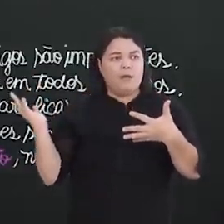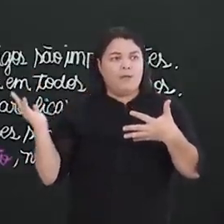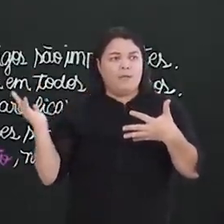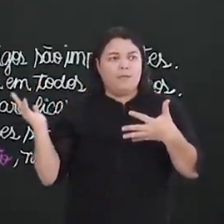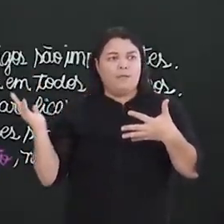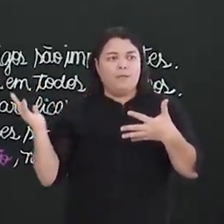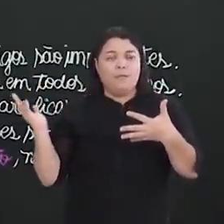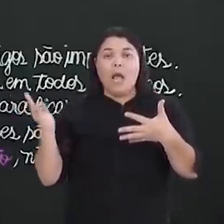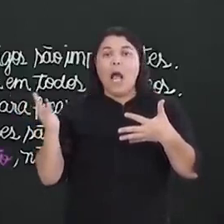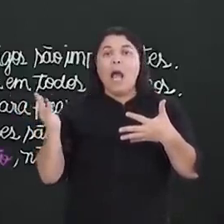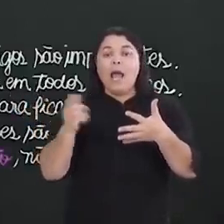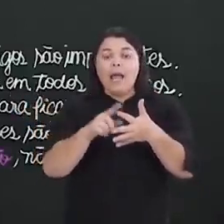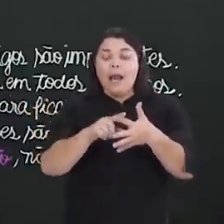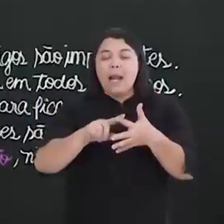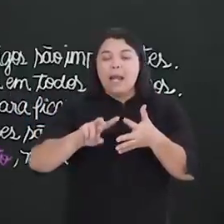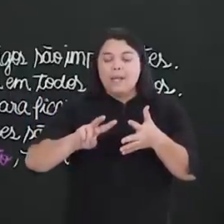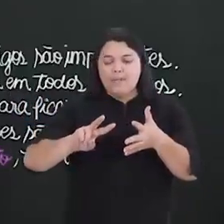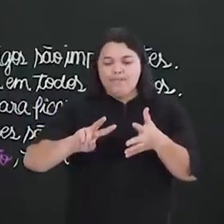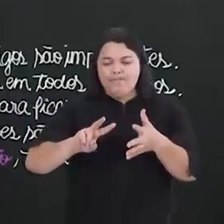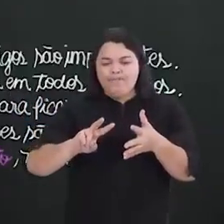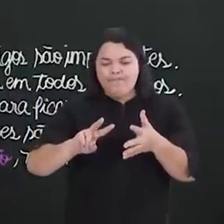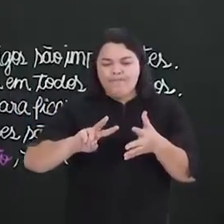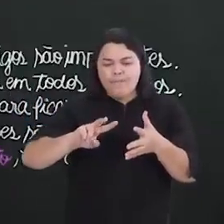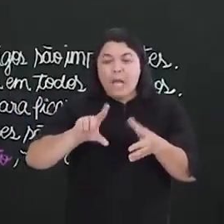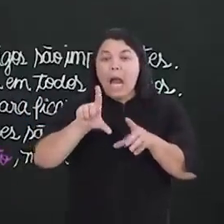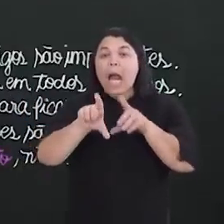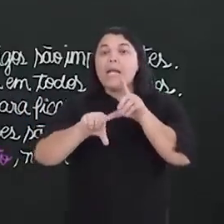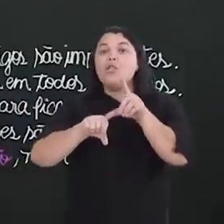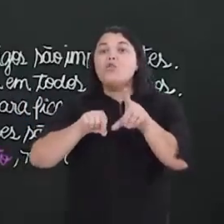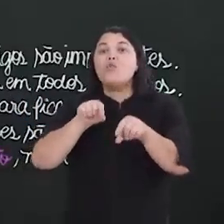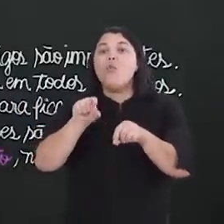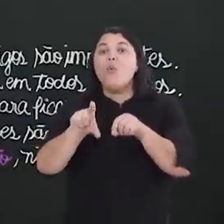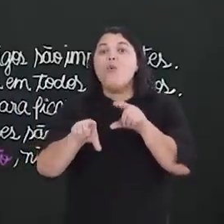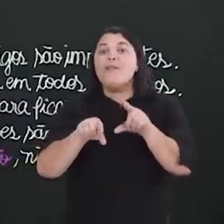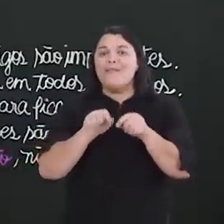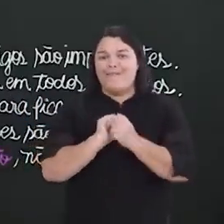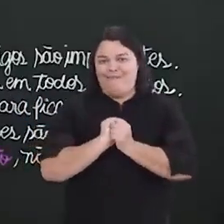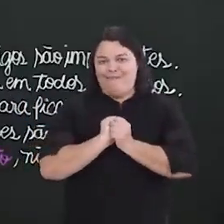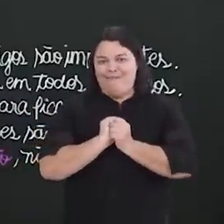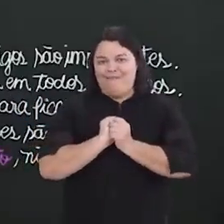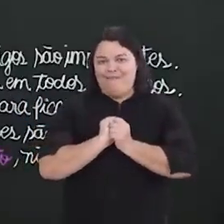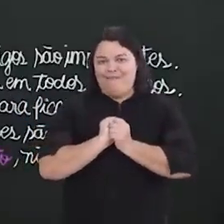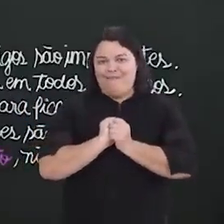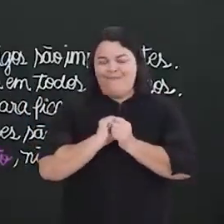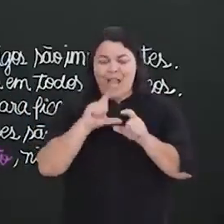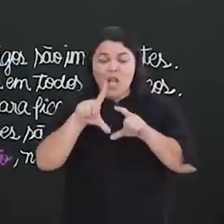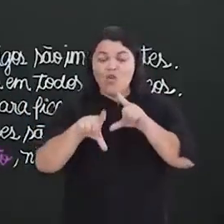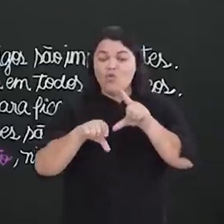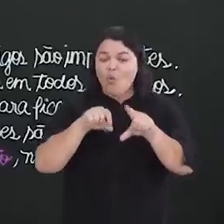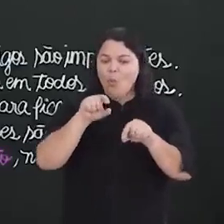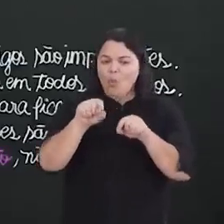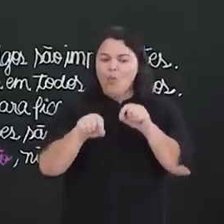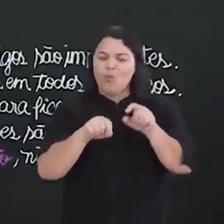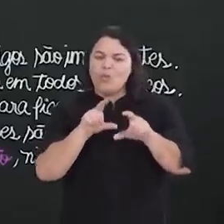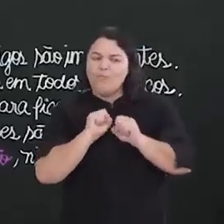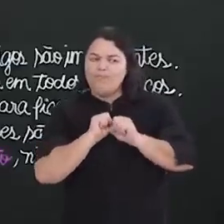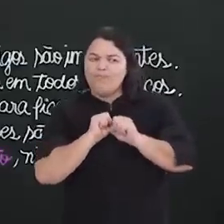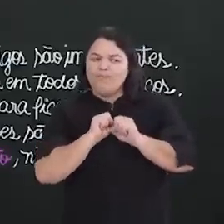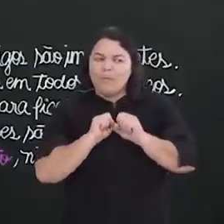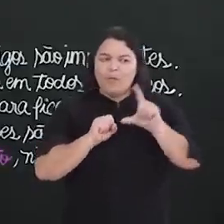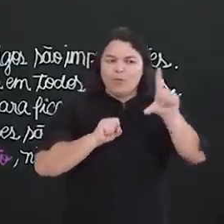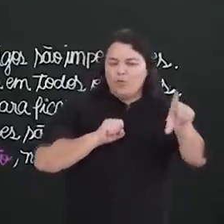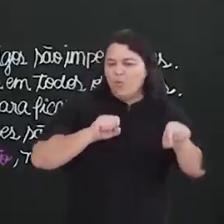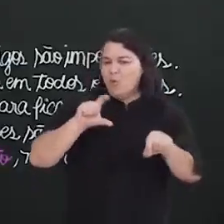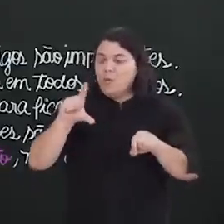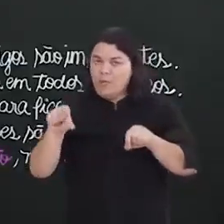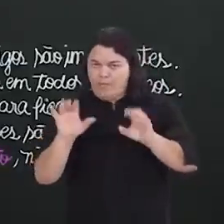coordenada alternativa. Essas coordenadas, elas mostram para a gente que é possível estabelecer uma relação de alternância, de alternativa